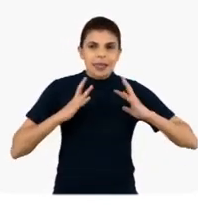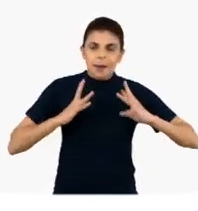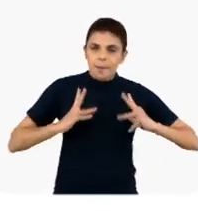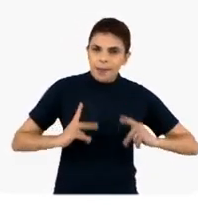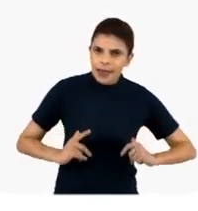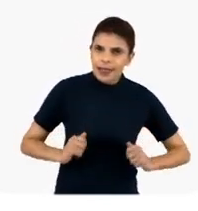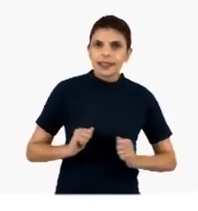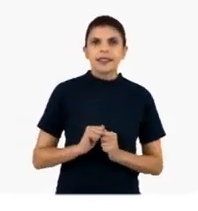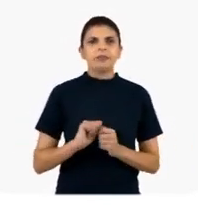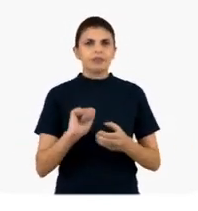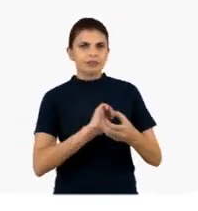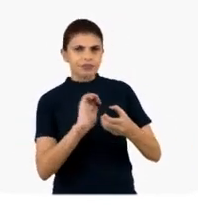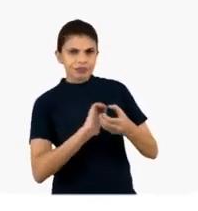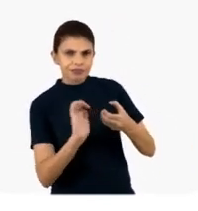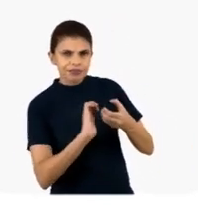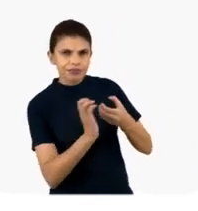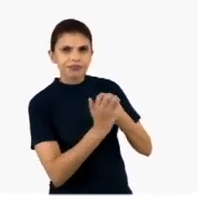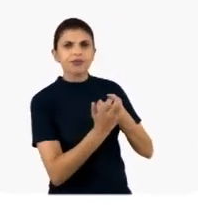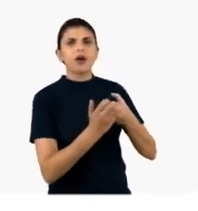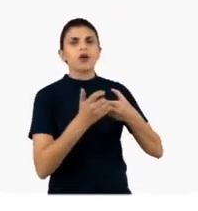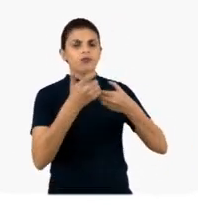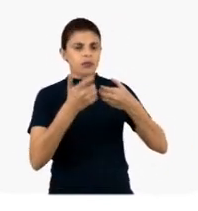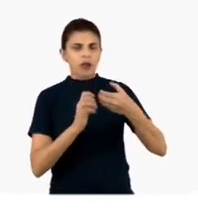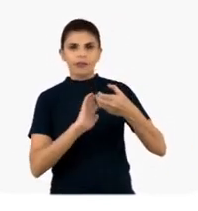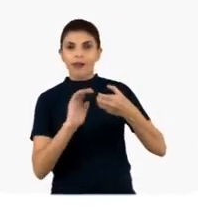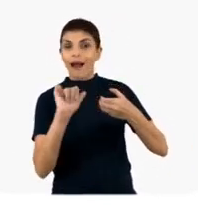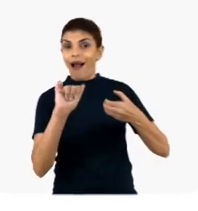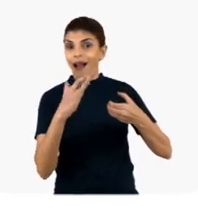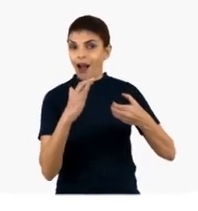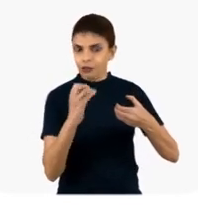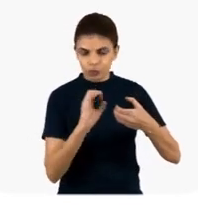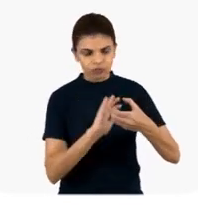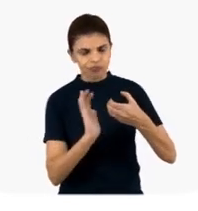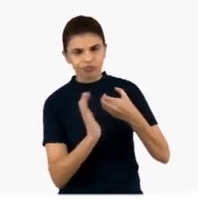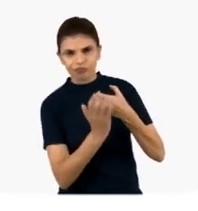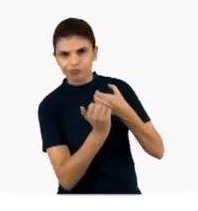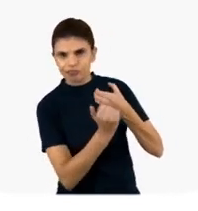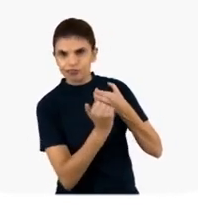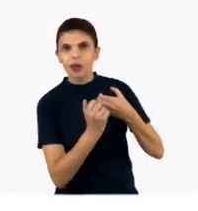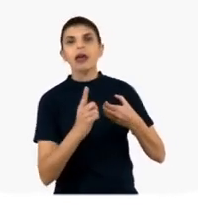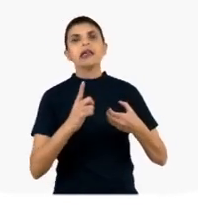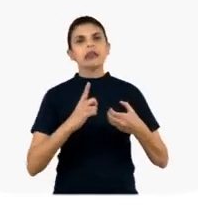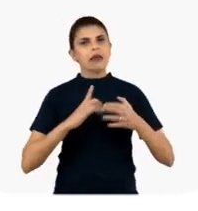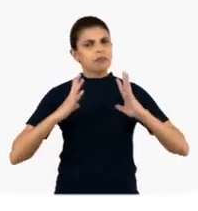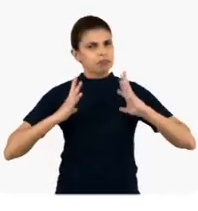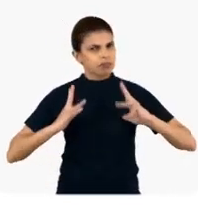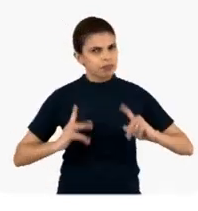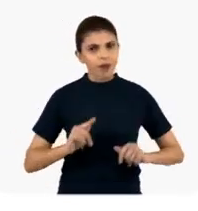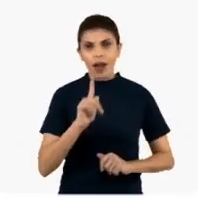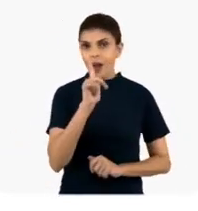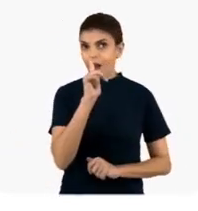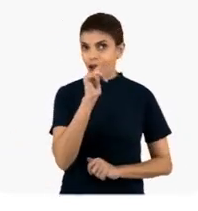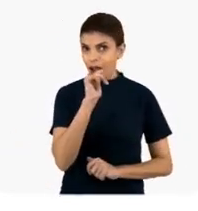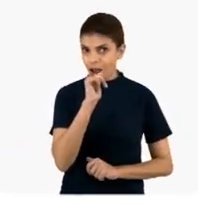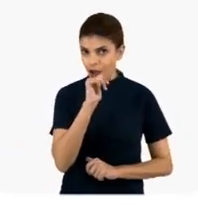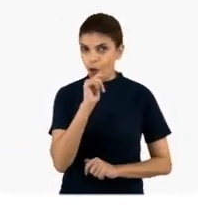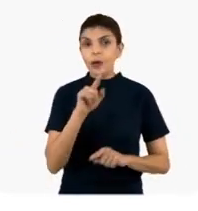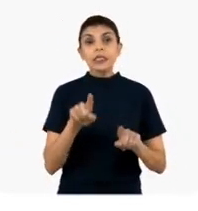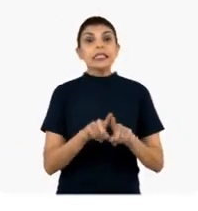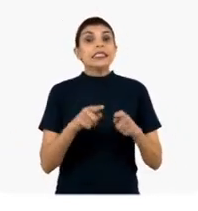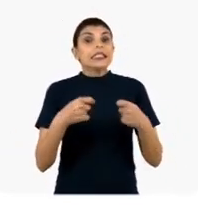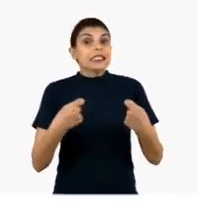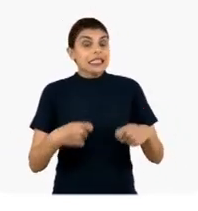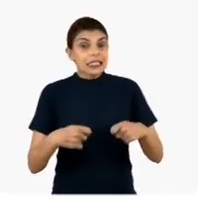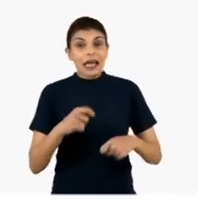necessárias para a limpeza e esterilização dos sistemas rígidos, ou seja, de aço, tem um alto consumo de água purificada e, se